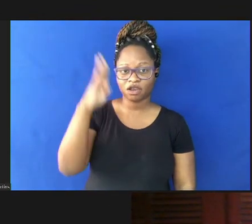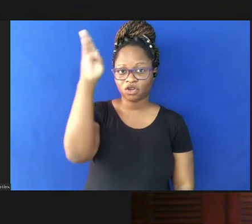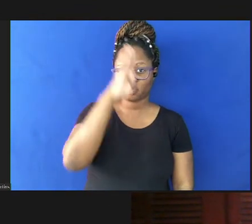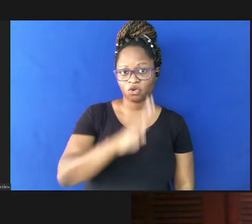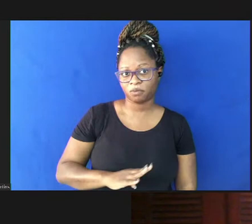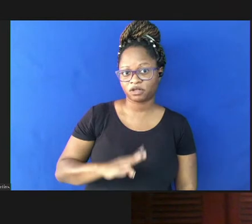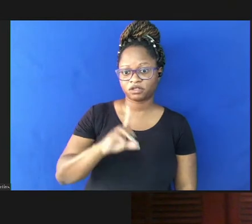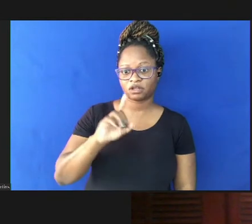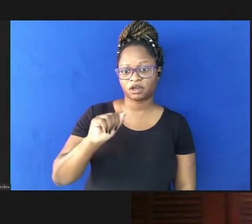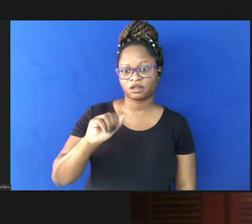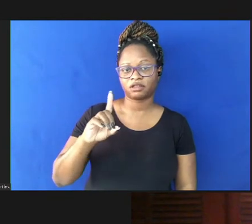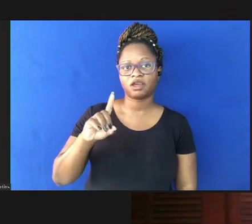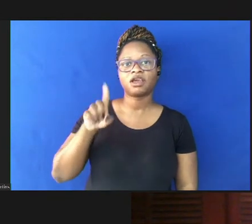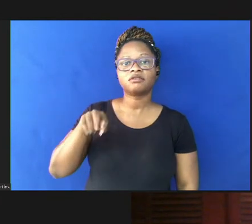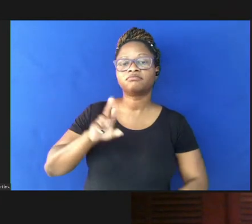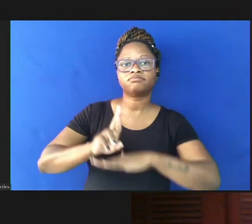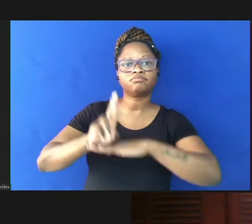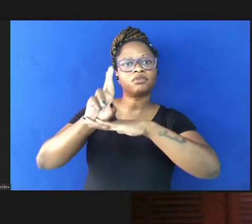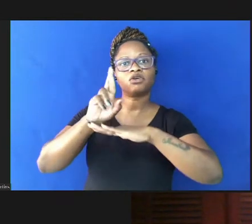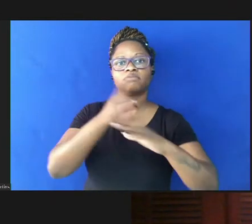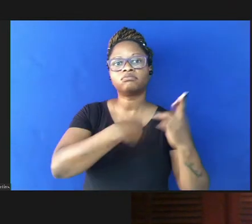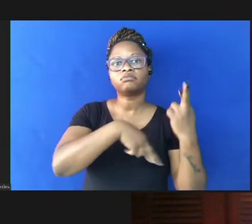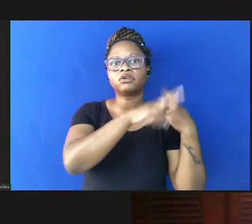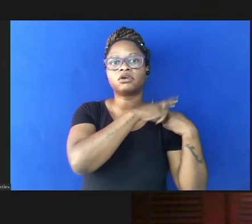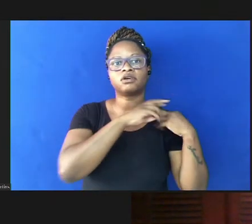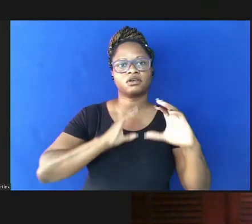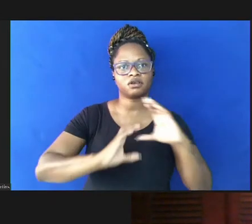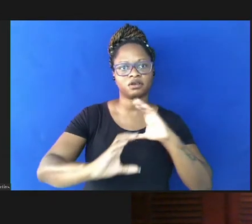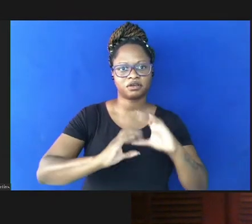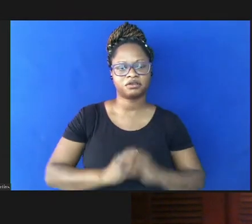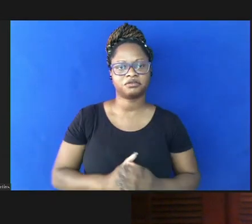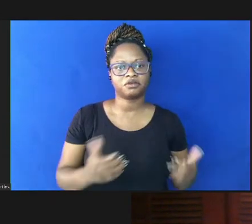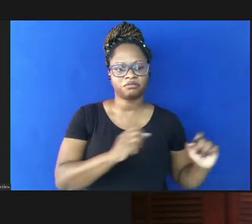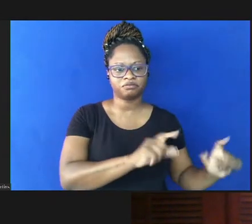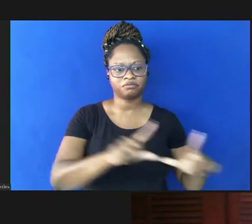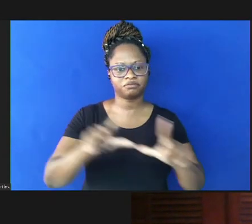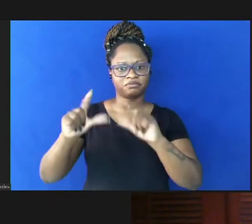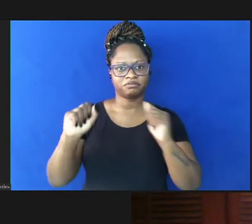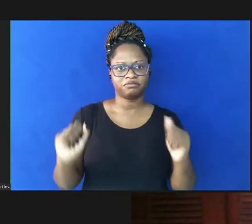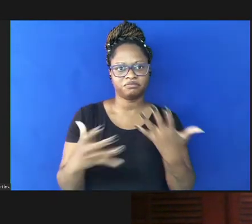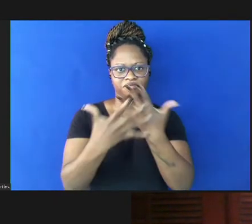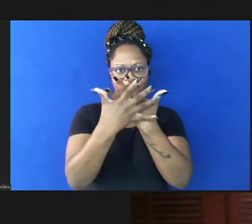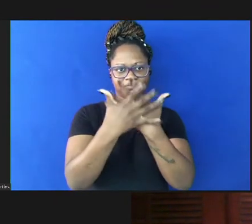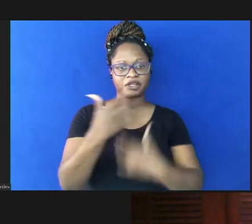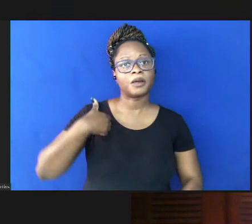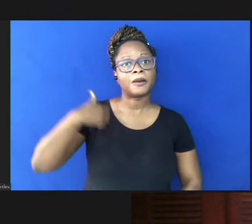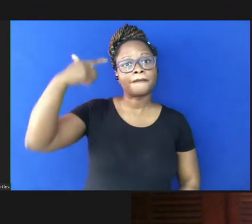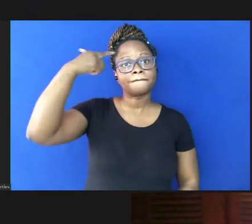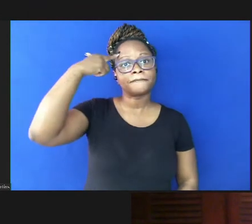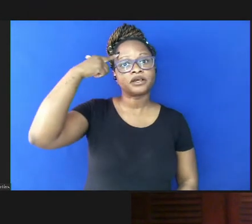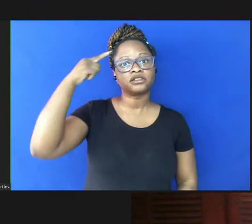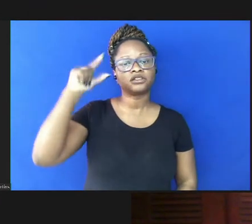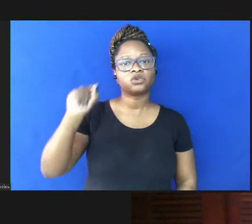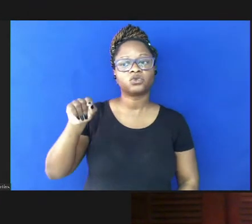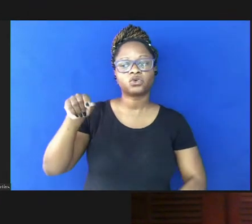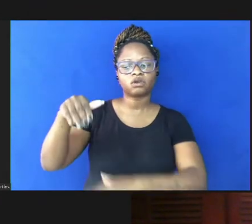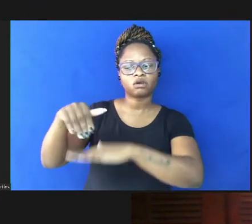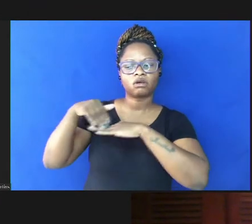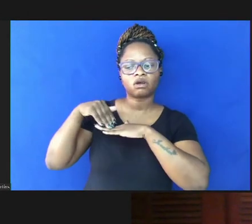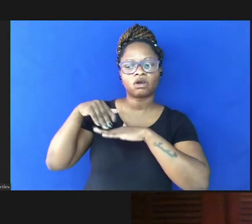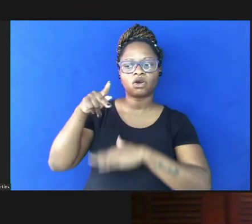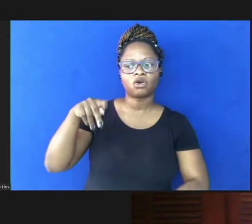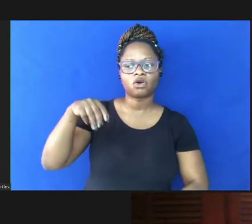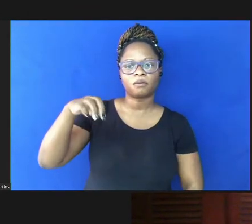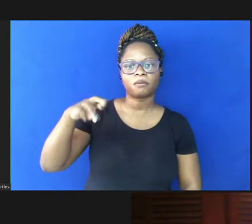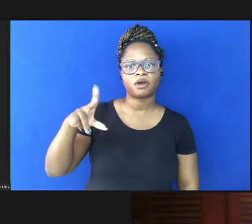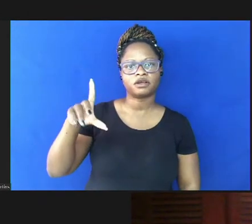pela comunicação. Eu trouxe uma apresentação pensando no que o professor Marcelo me falou quando